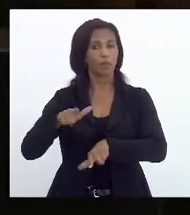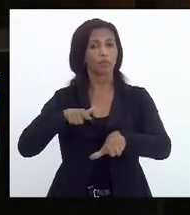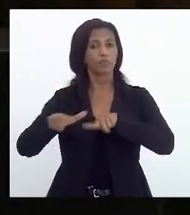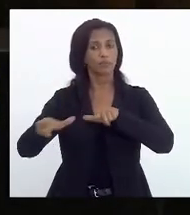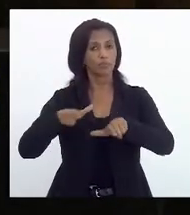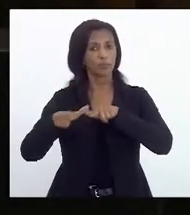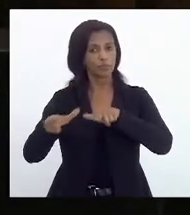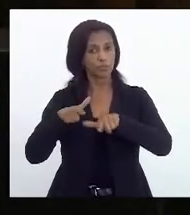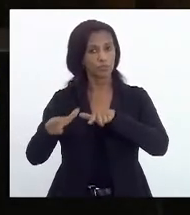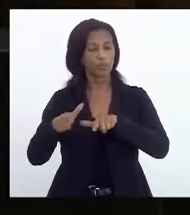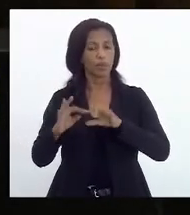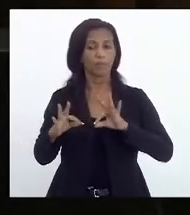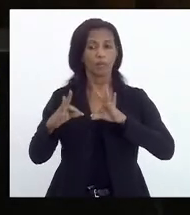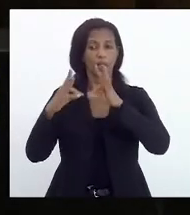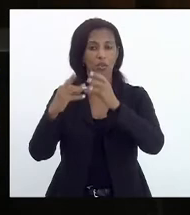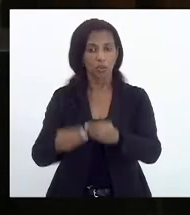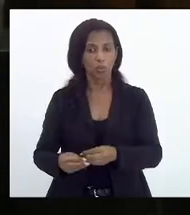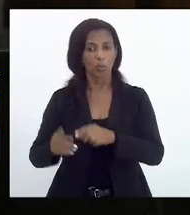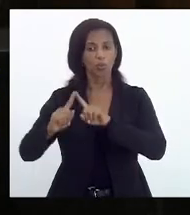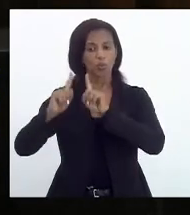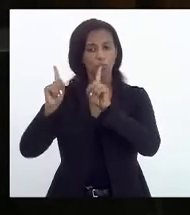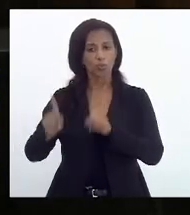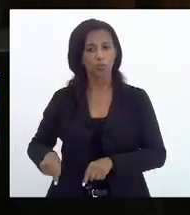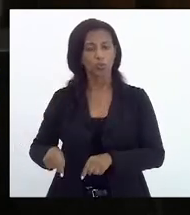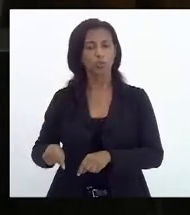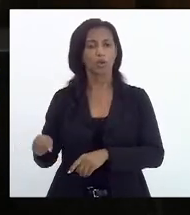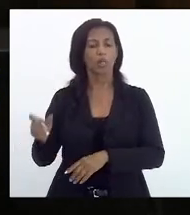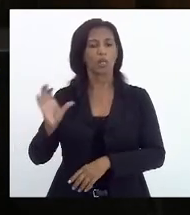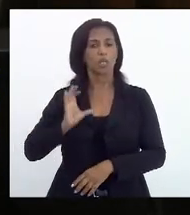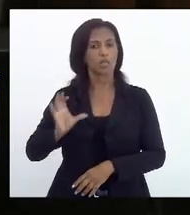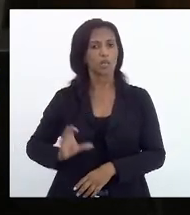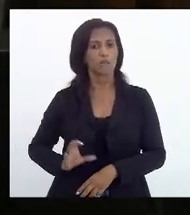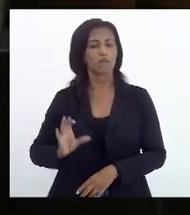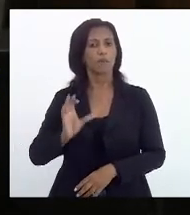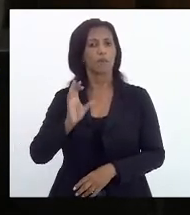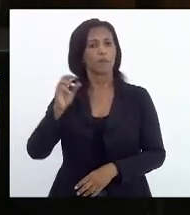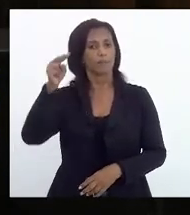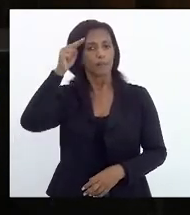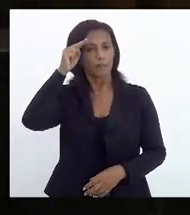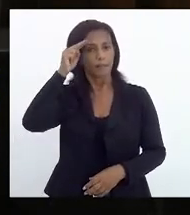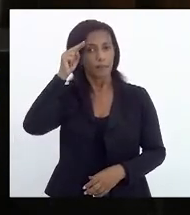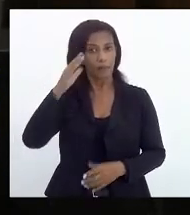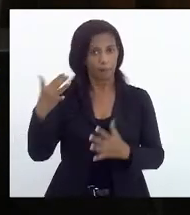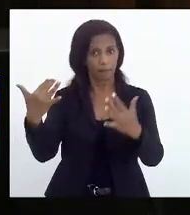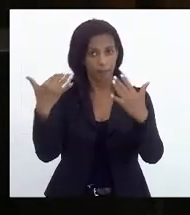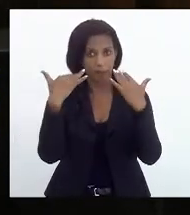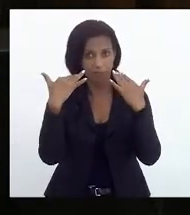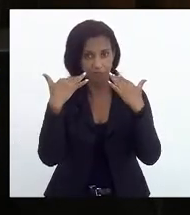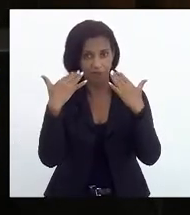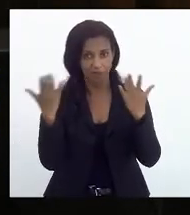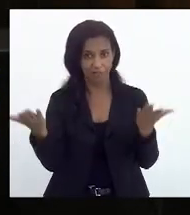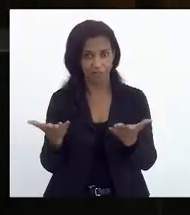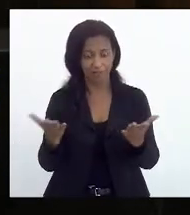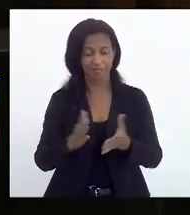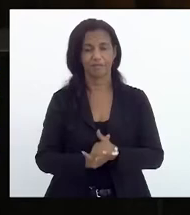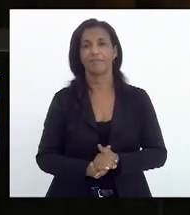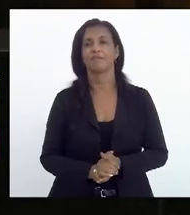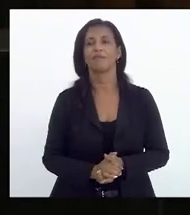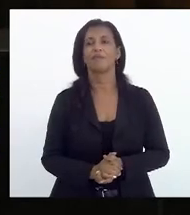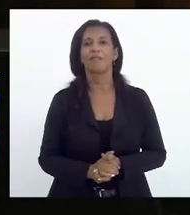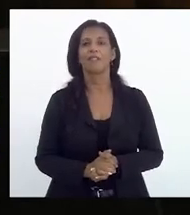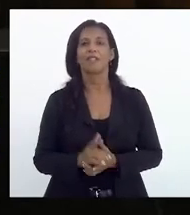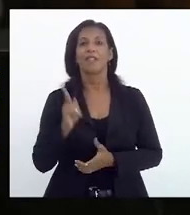serviço para todos os servidores civis e militares presta atenção agora